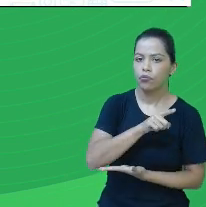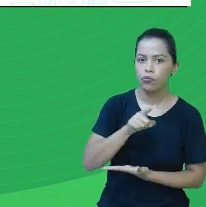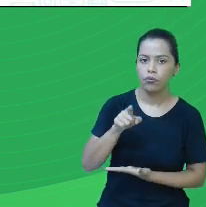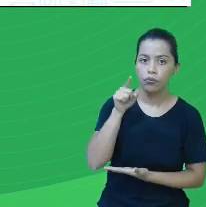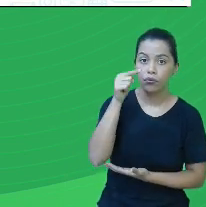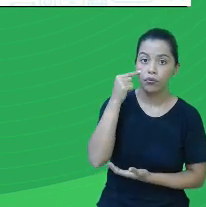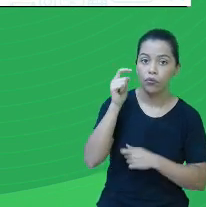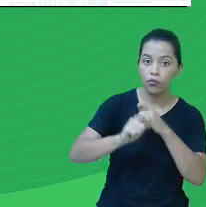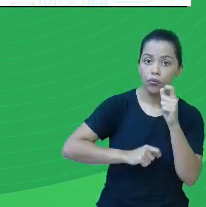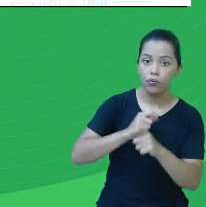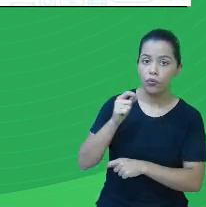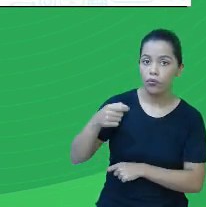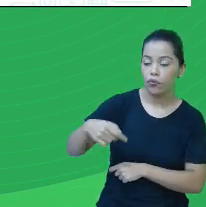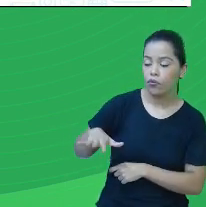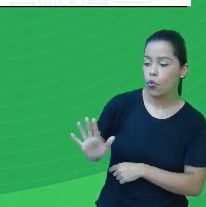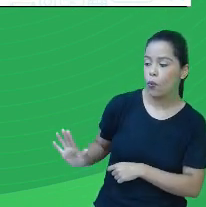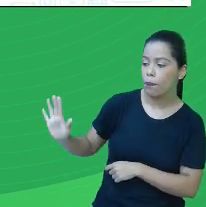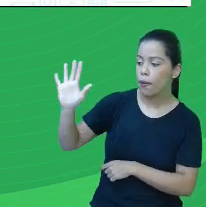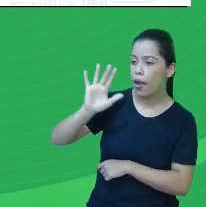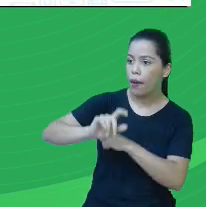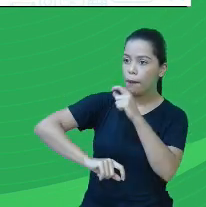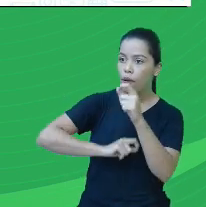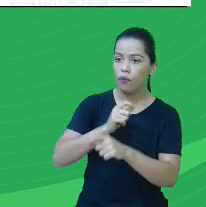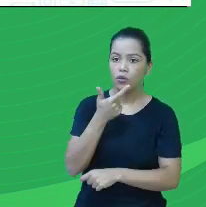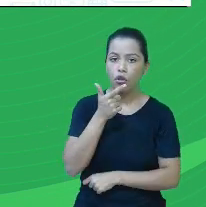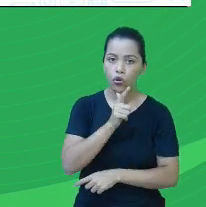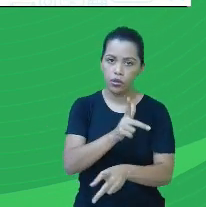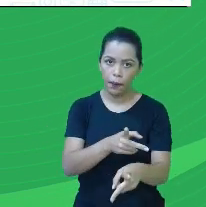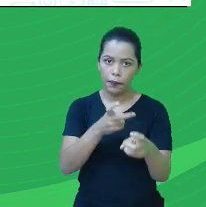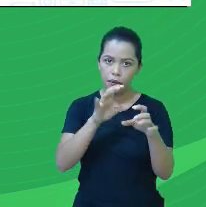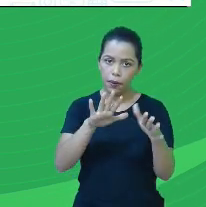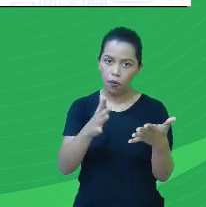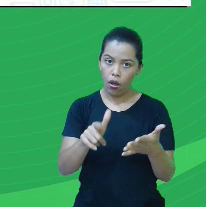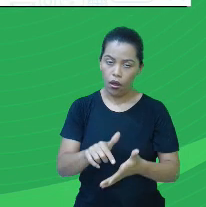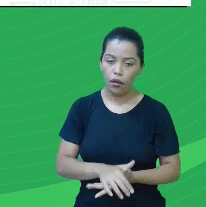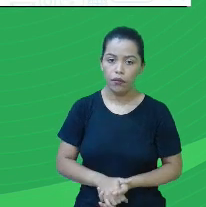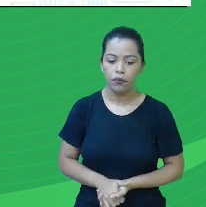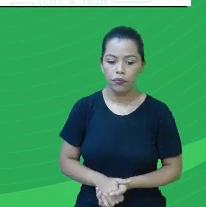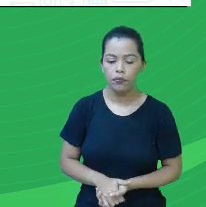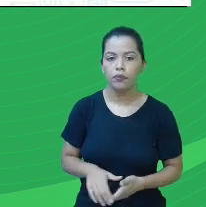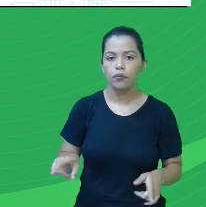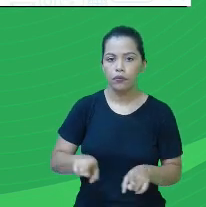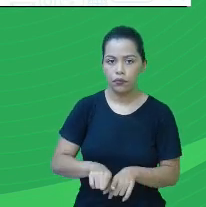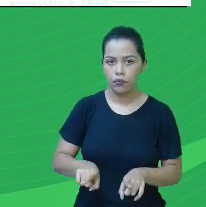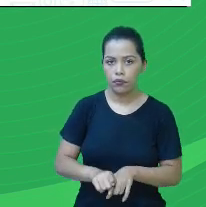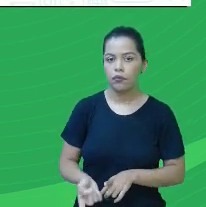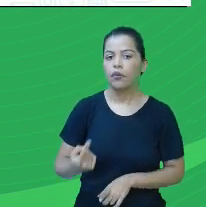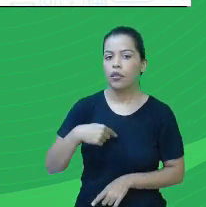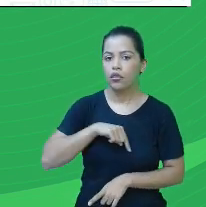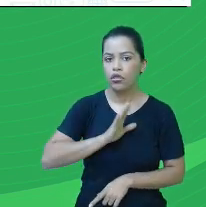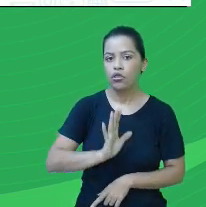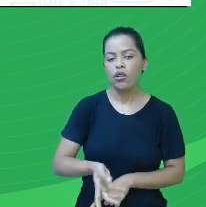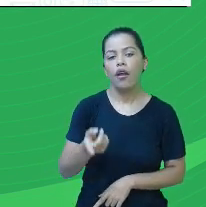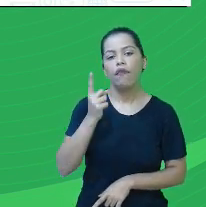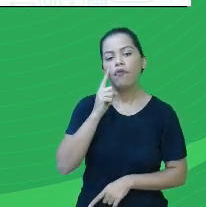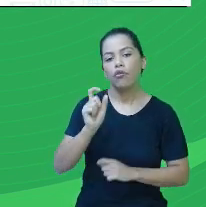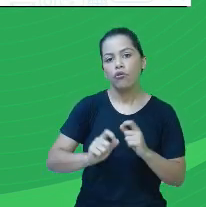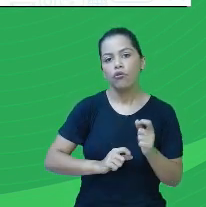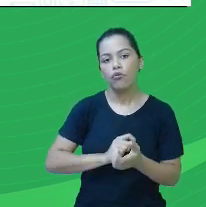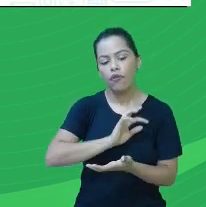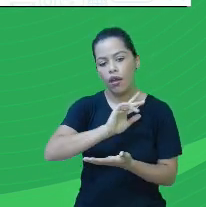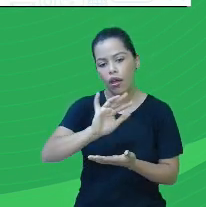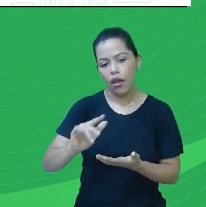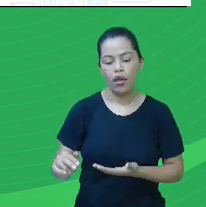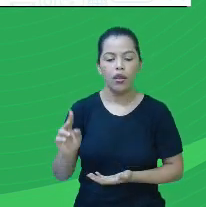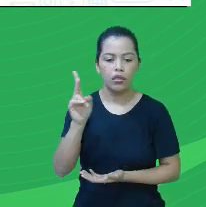observando no mapa que região? Você consegue identificar essa região aí? Também já trabalhamos ela aqui várias